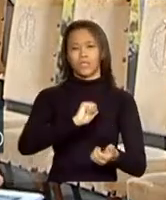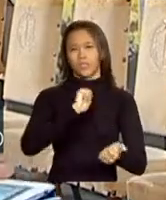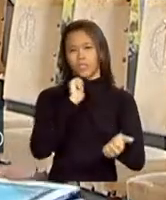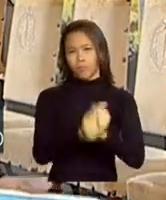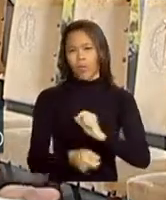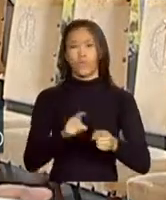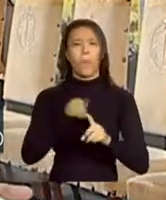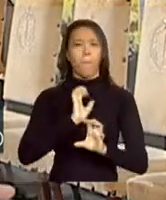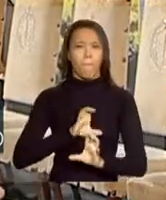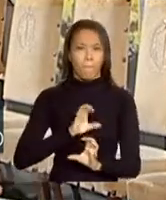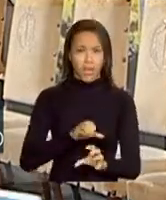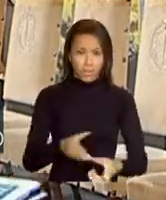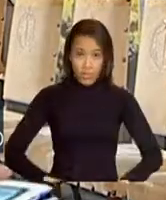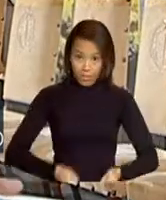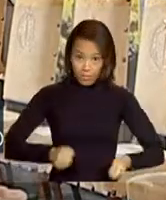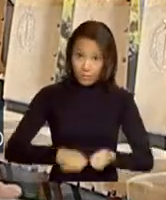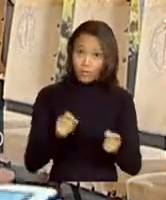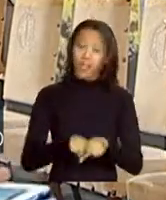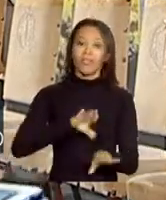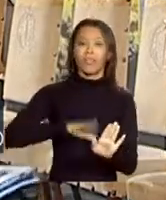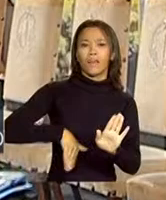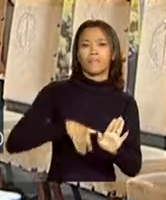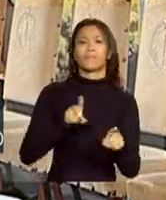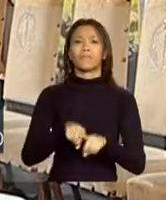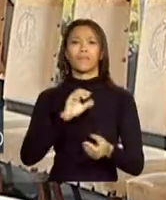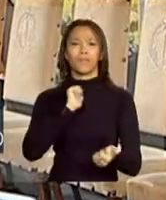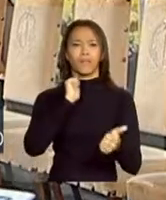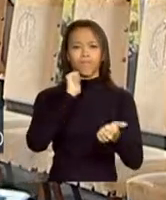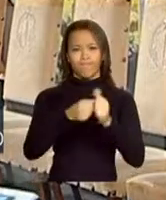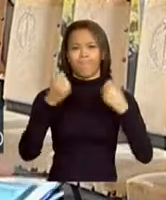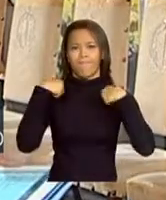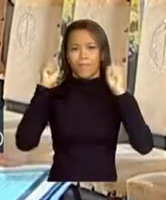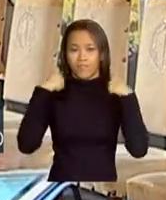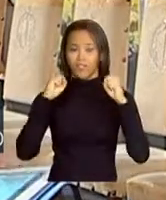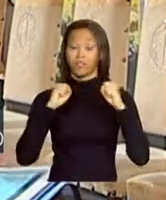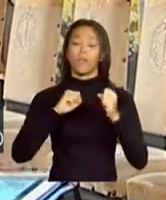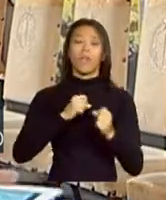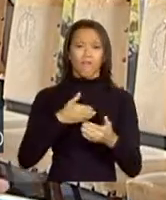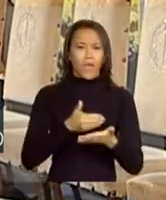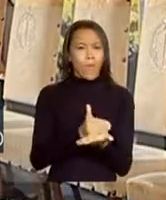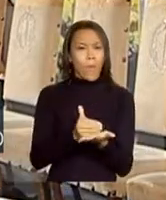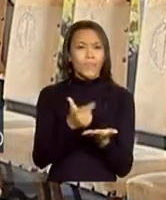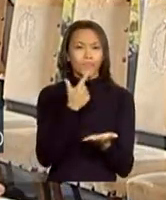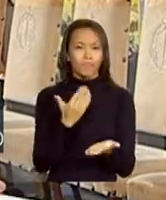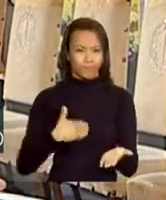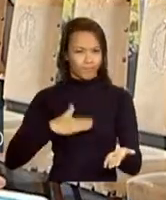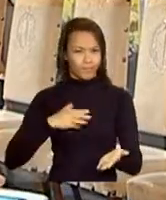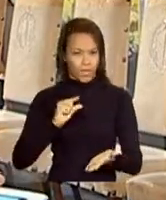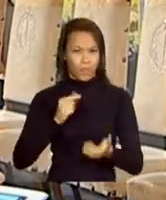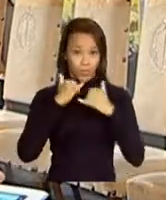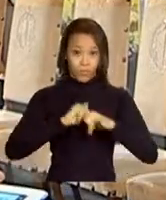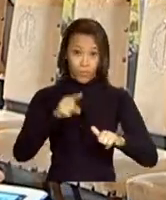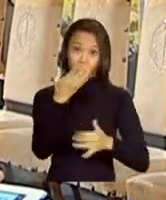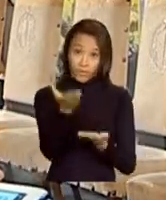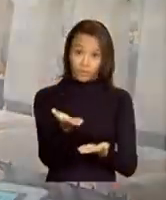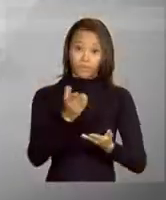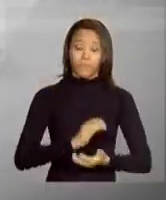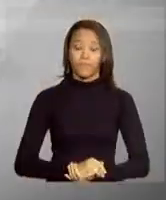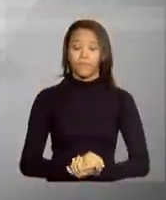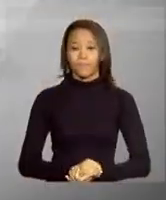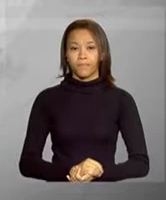como basquete de cadeira de rodas natação e atletismo começa daqui a pouco lançamento Daniele é com